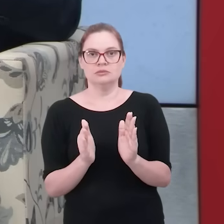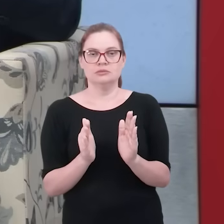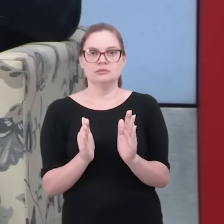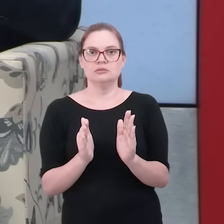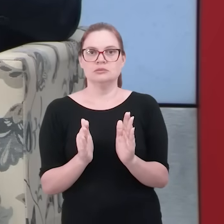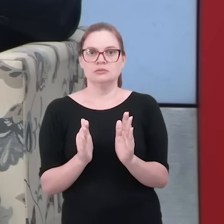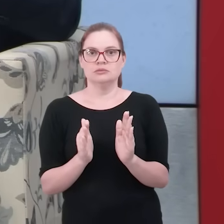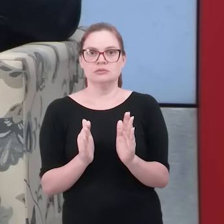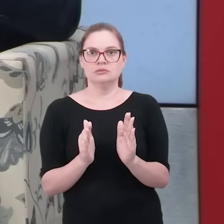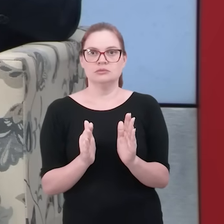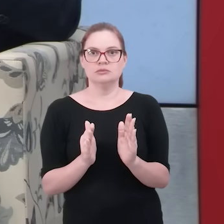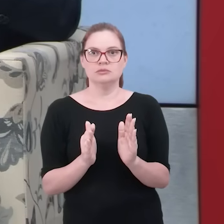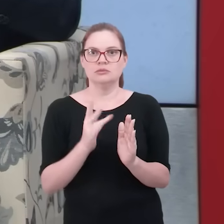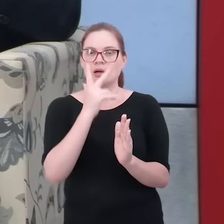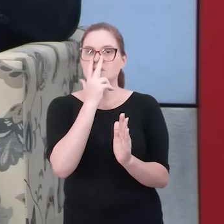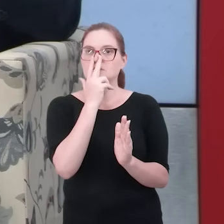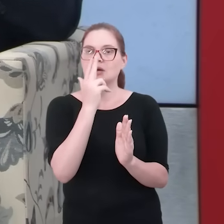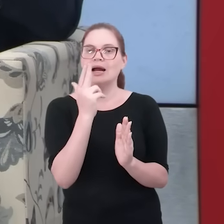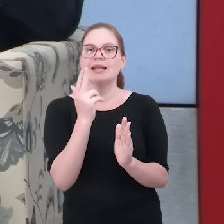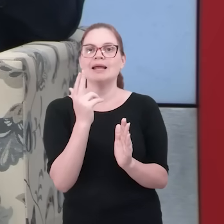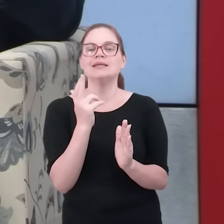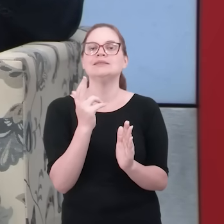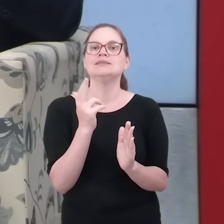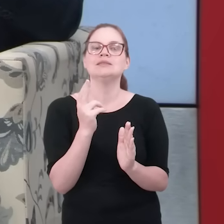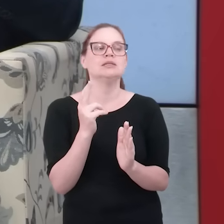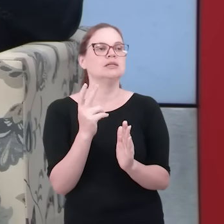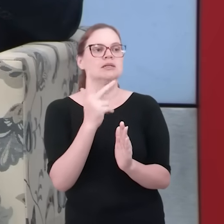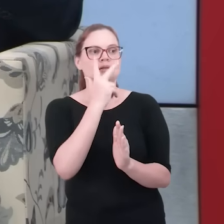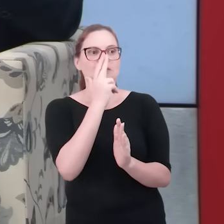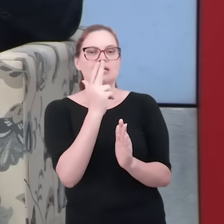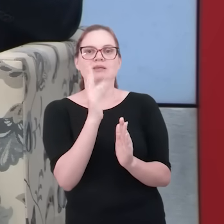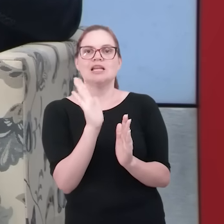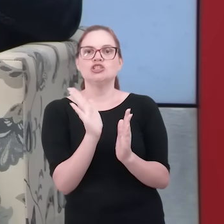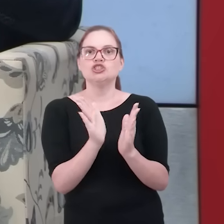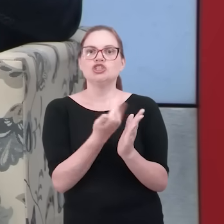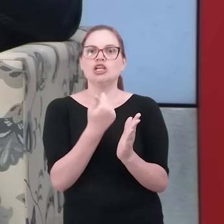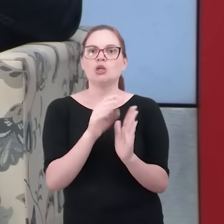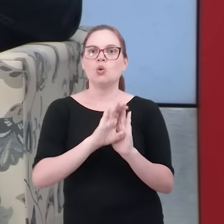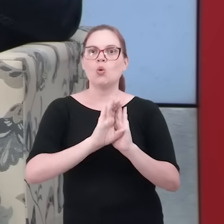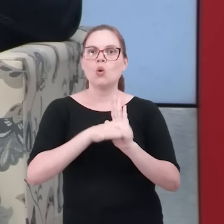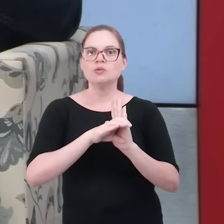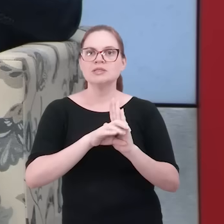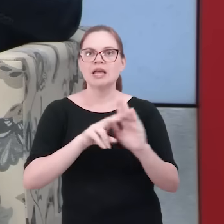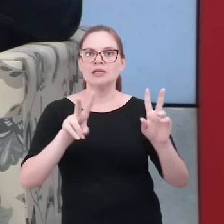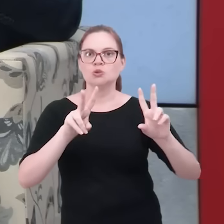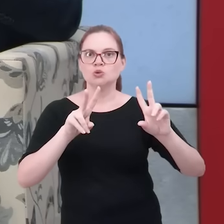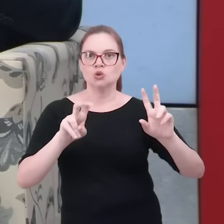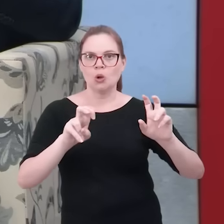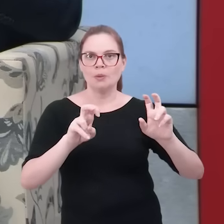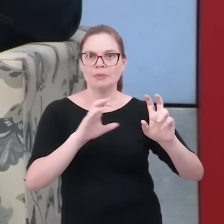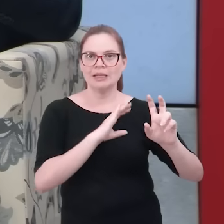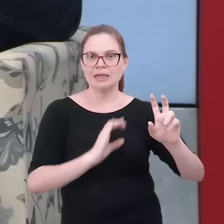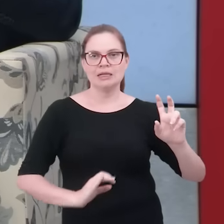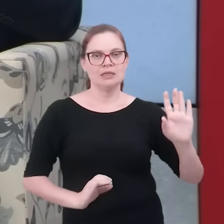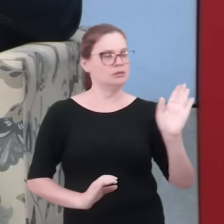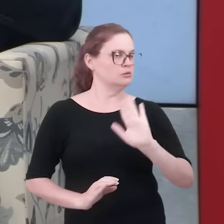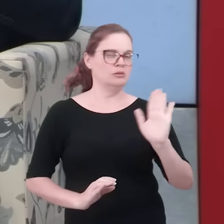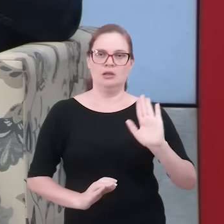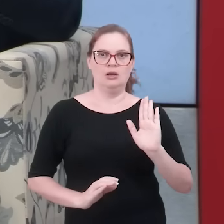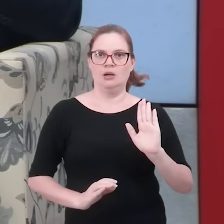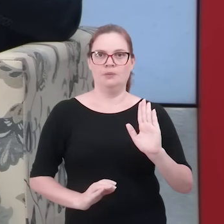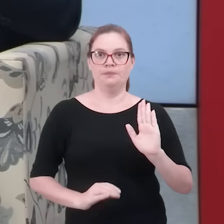significa que ele está combatendo o conceito bíblico do Cristo. Não, ele não vai combater esse